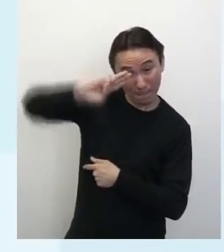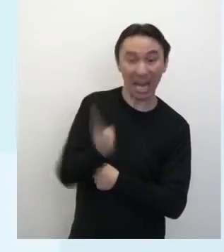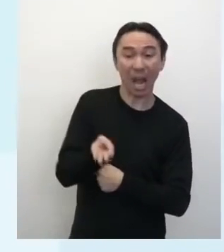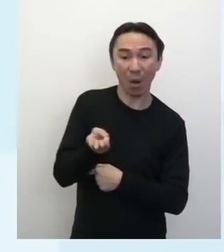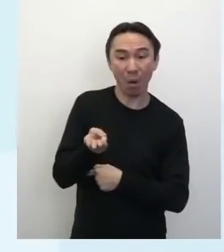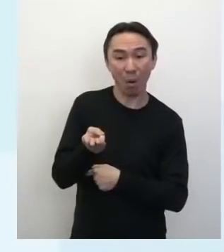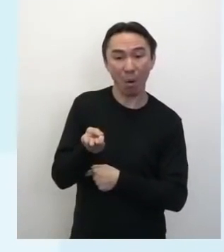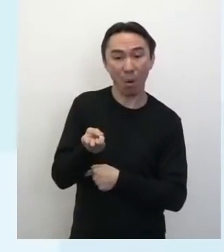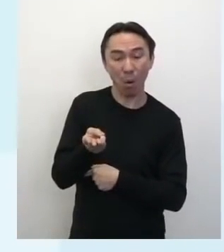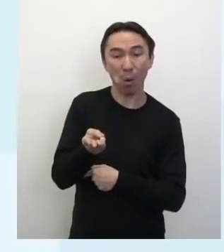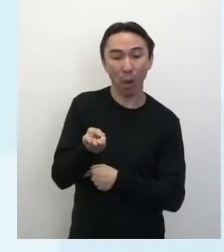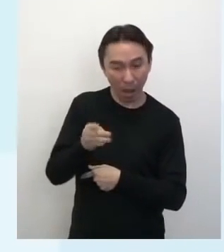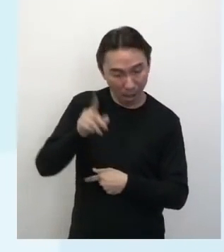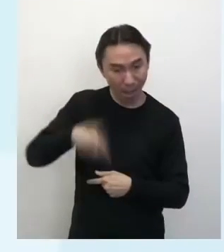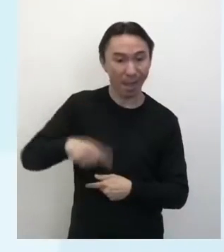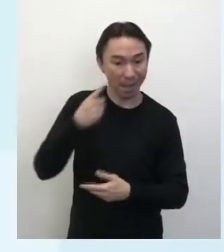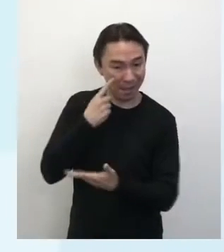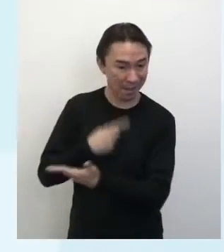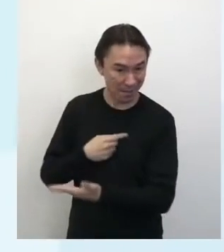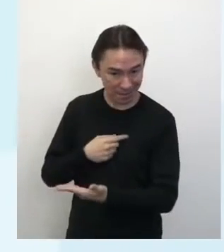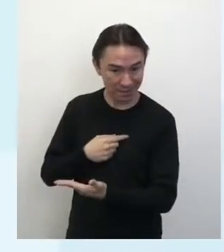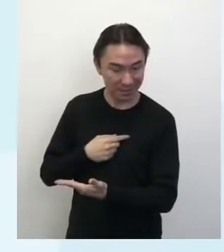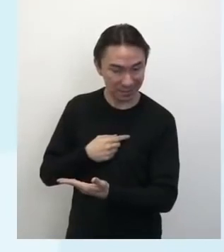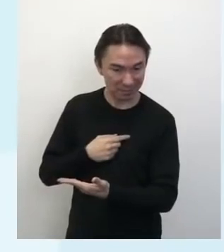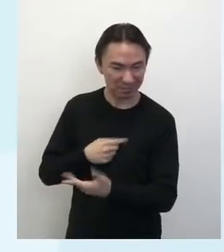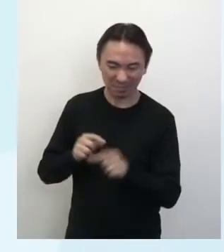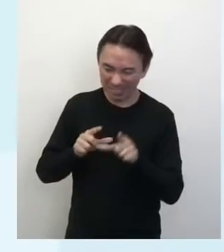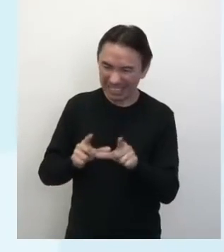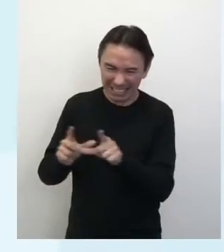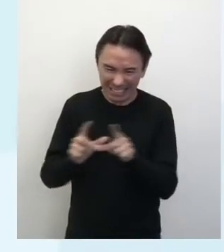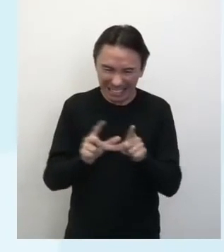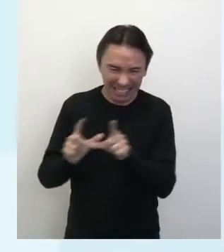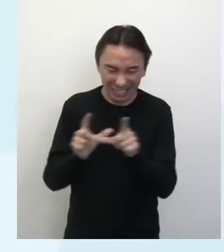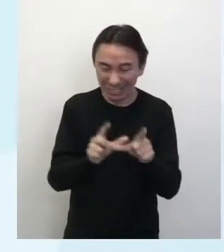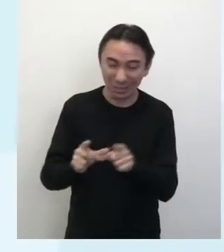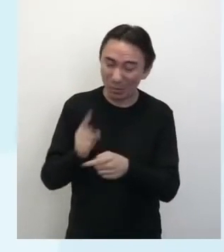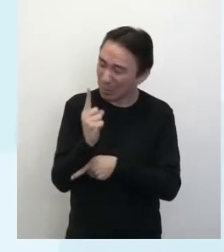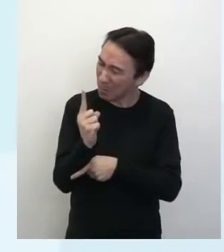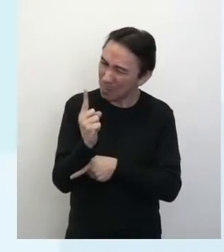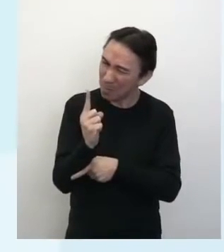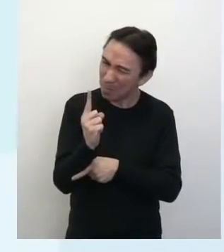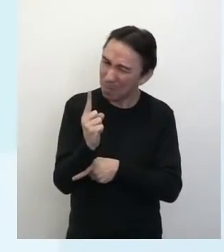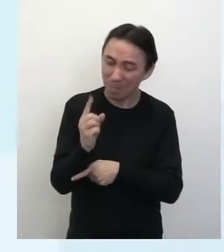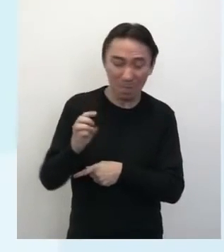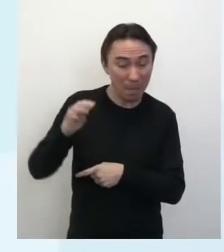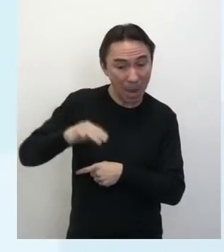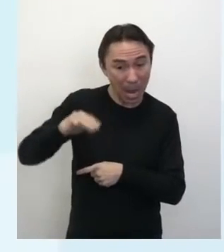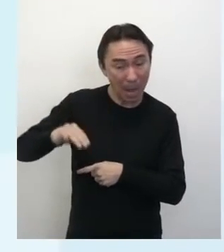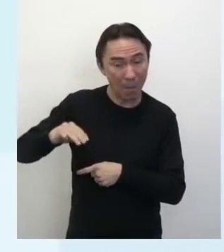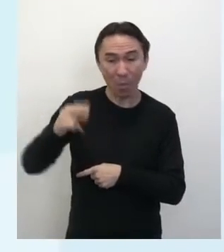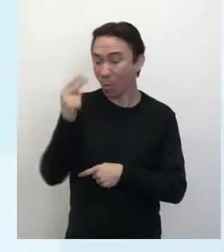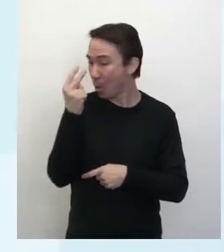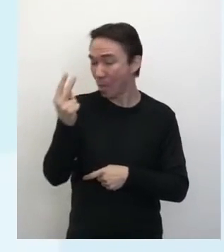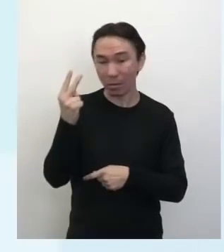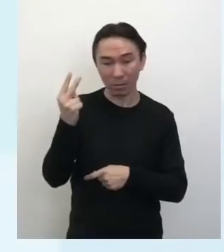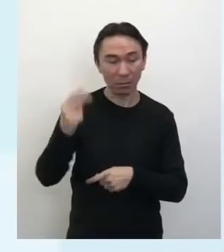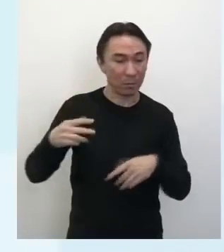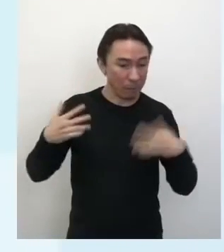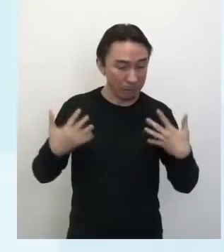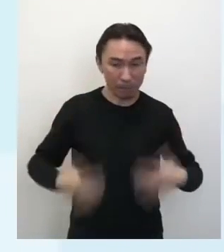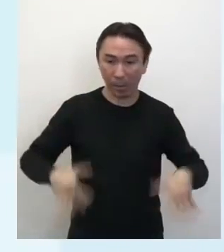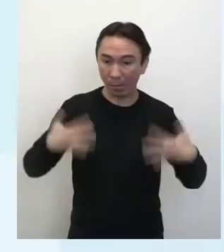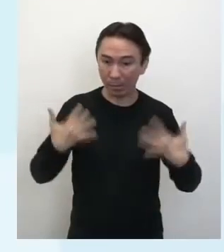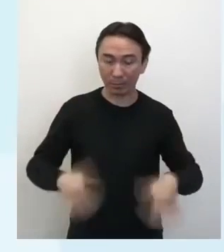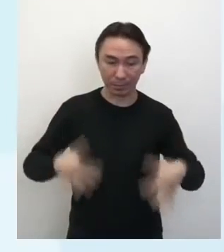1 milímetro por 1 milímetro, né? É muito quadradinho, né? 1 milhão deles, né? Então é só, é a